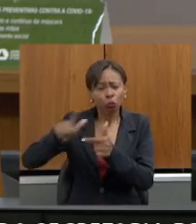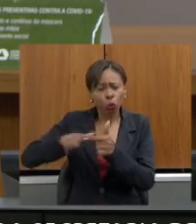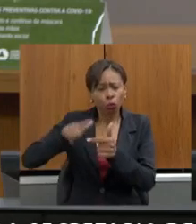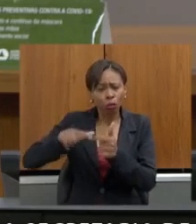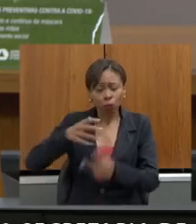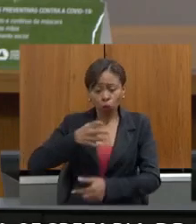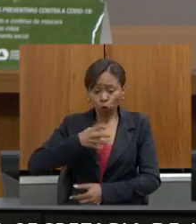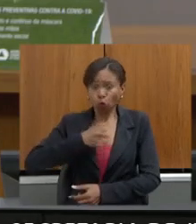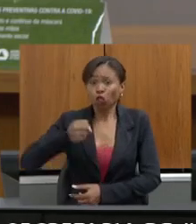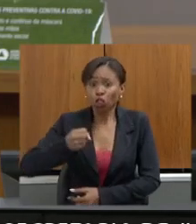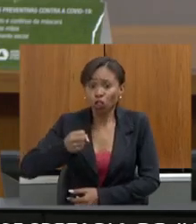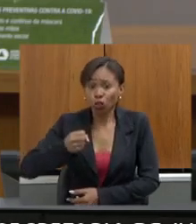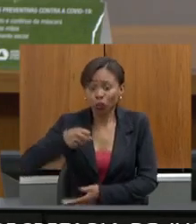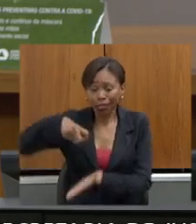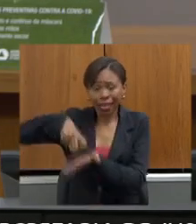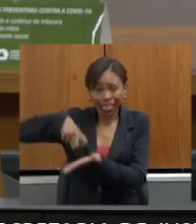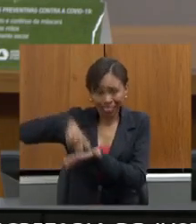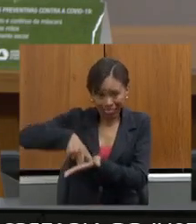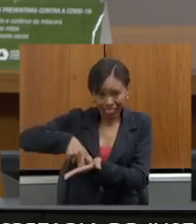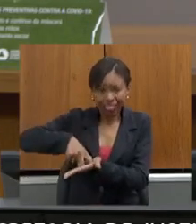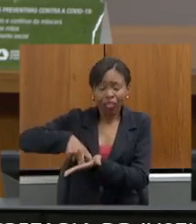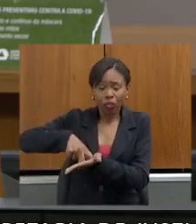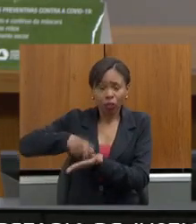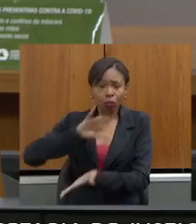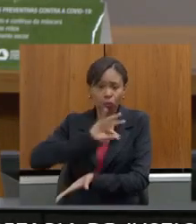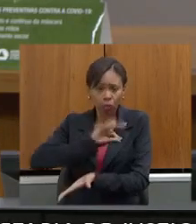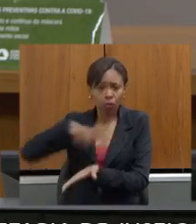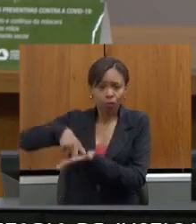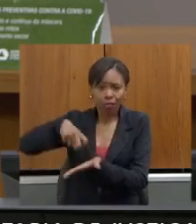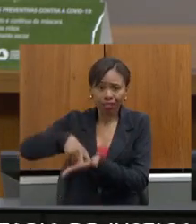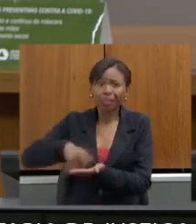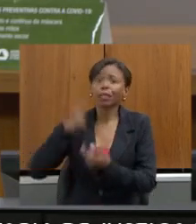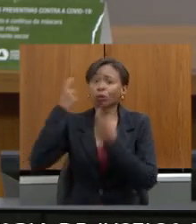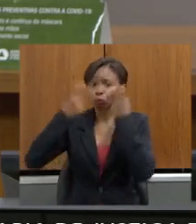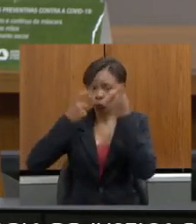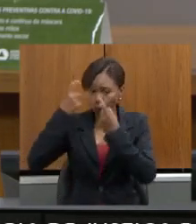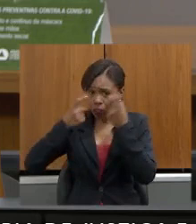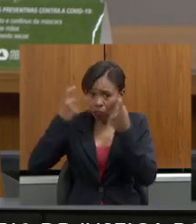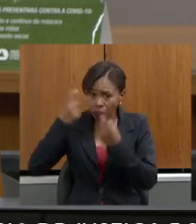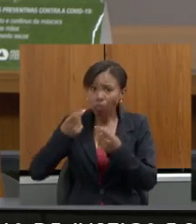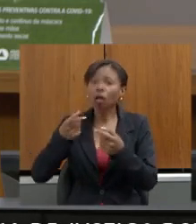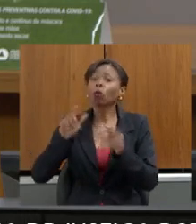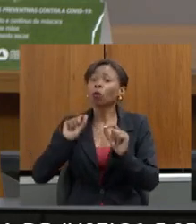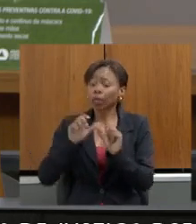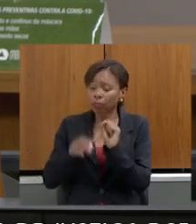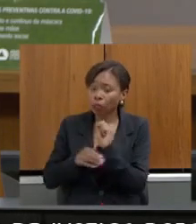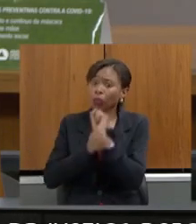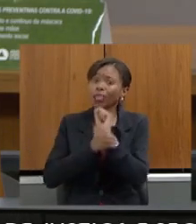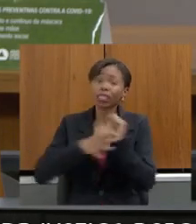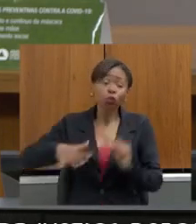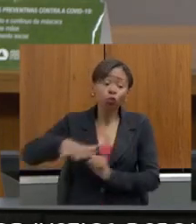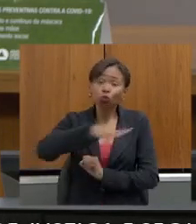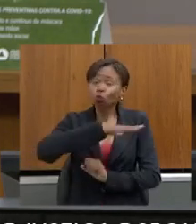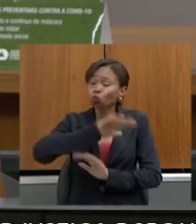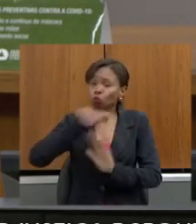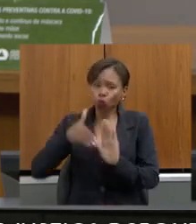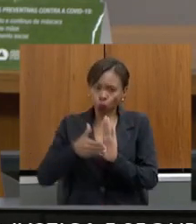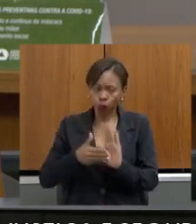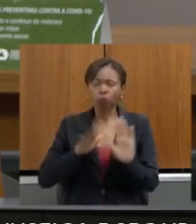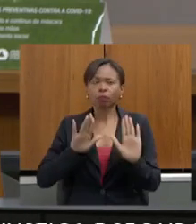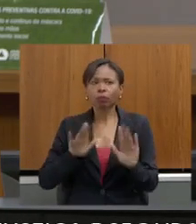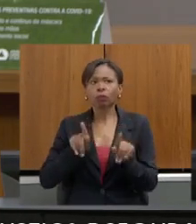polícia penal é hoje a segurança pública adoeceu então é uma preocupação Nossa com a segurança pública como todo o relação